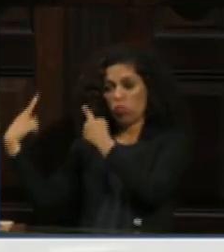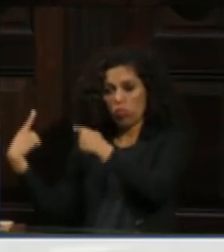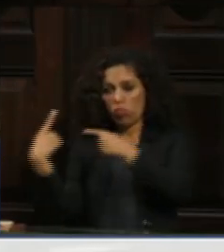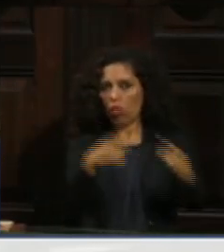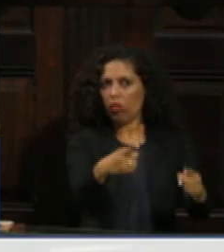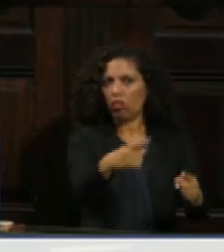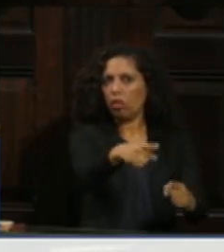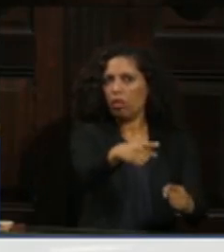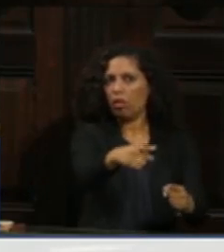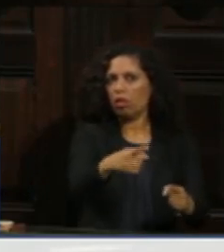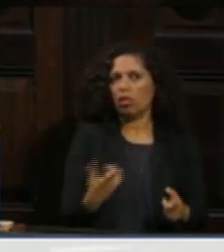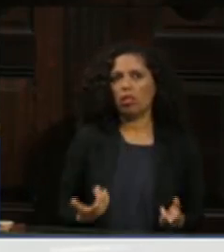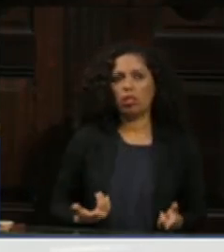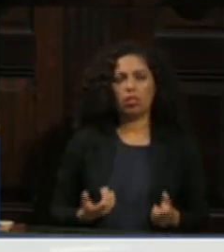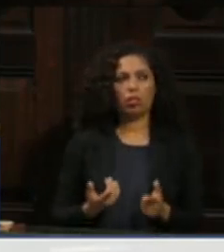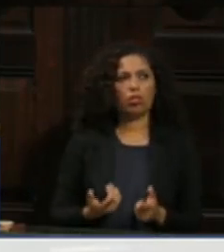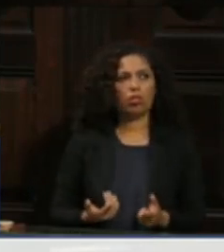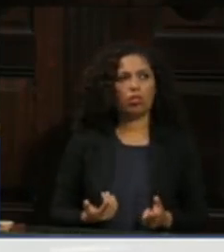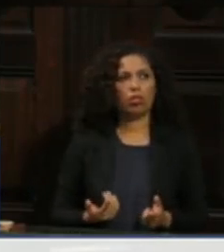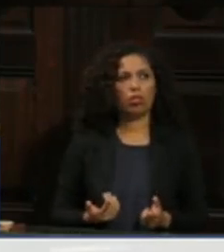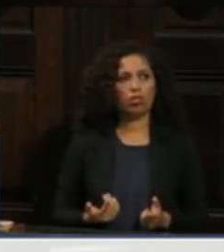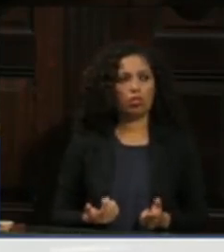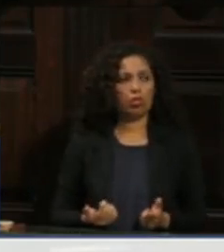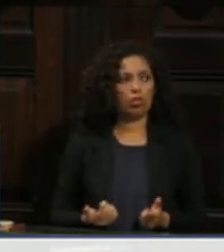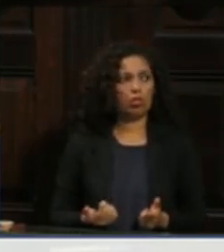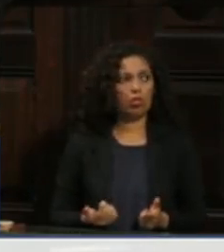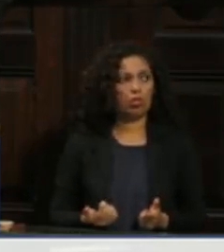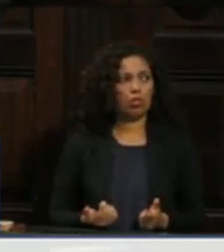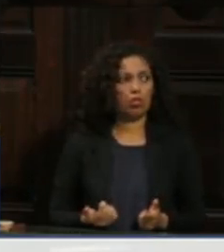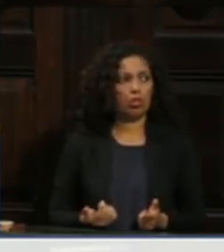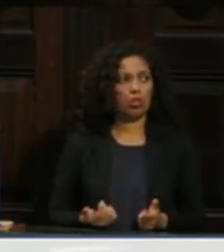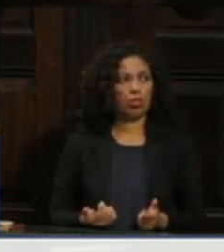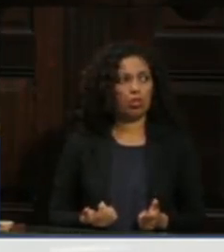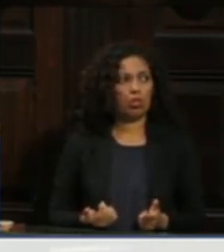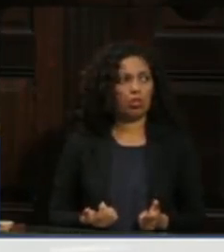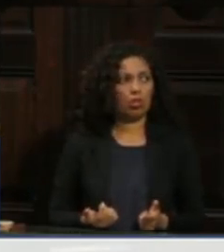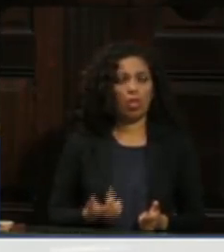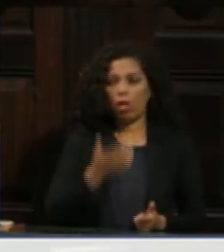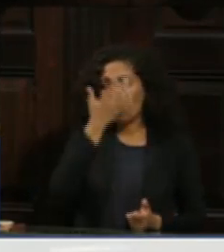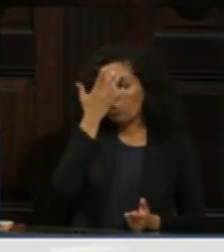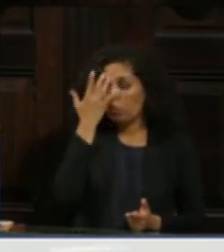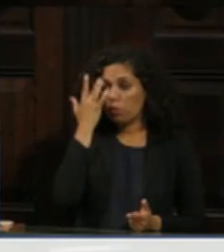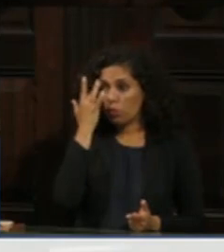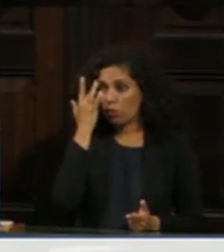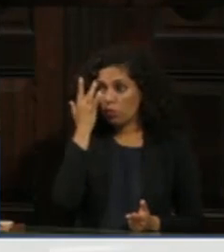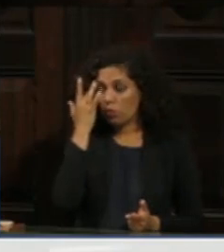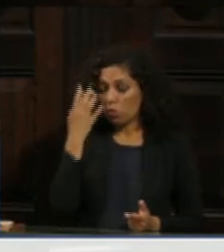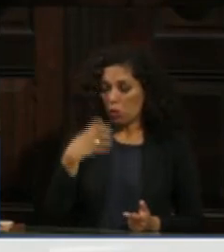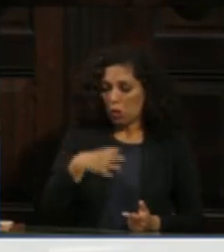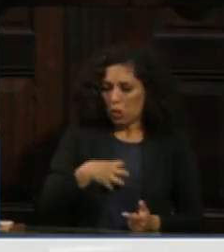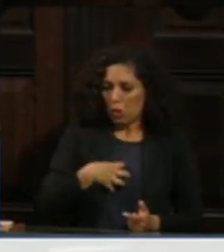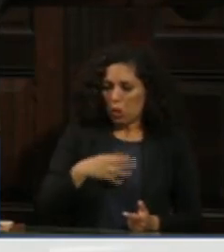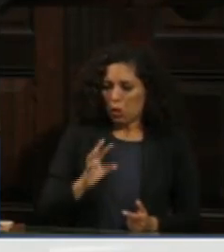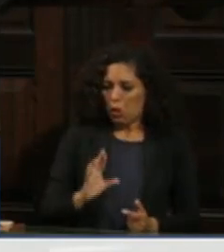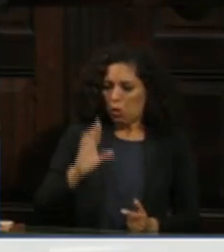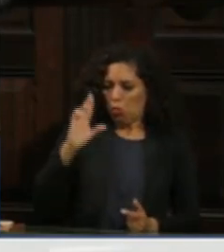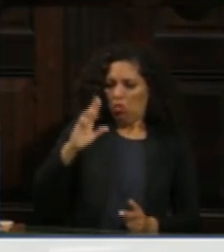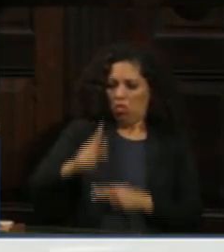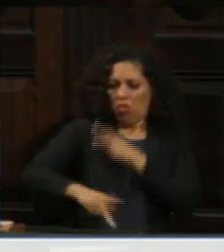E aí, não há qualquer possibilidade, mas